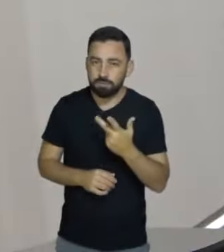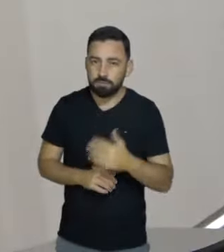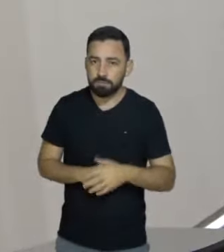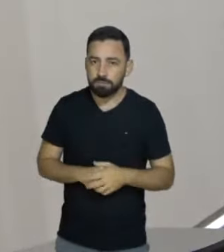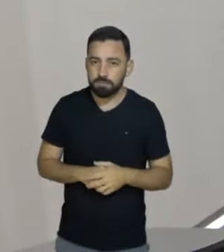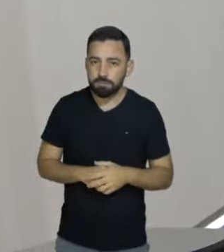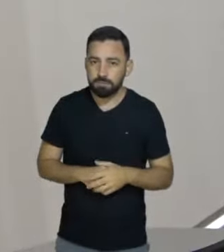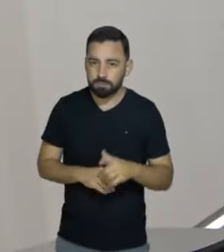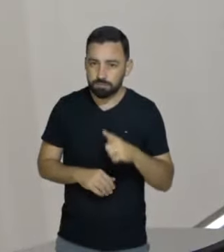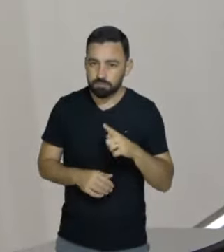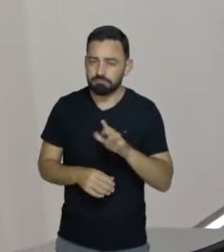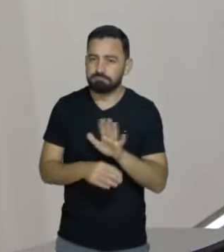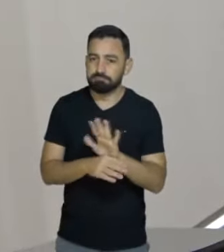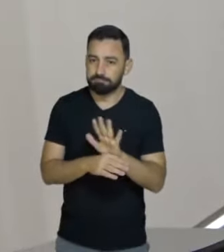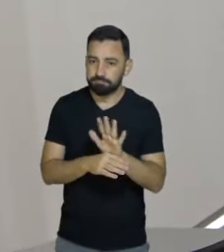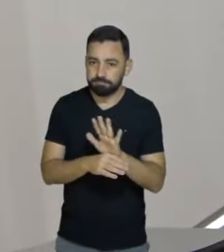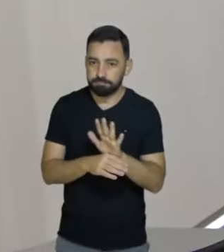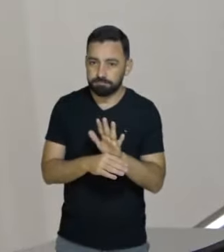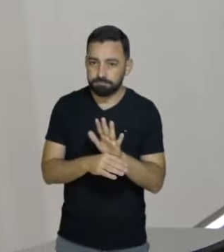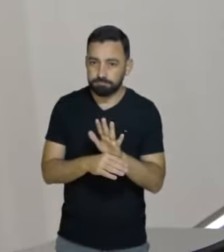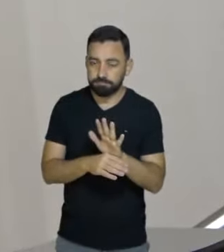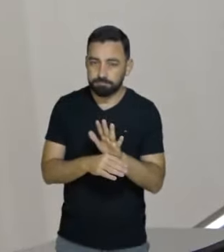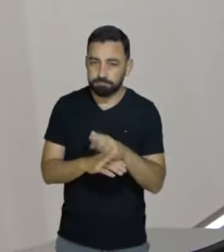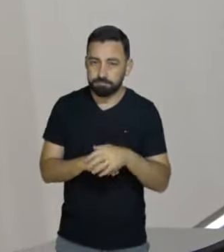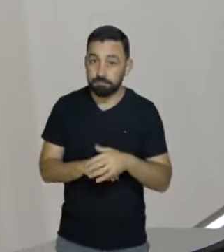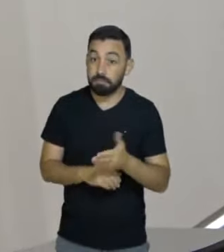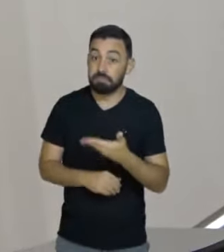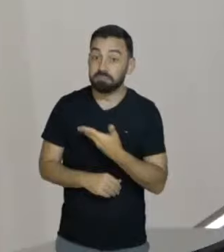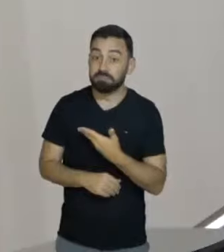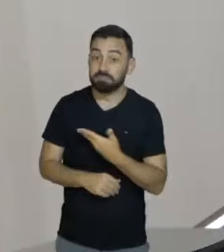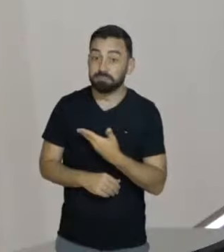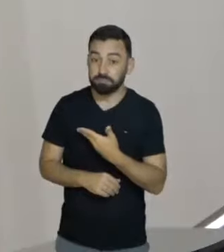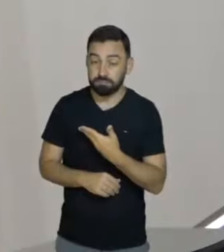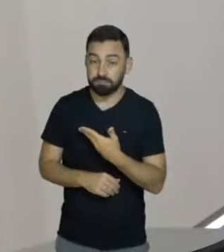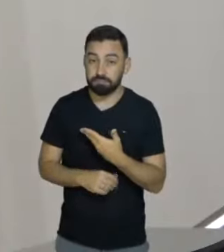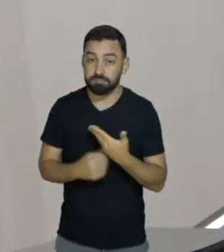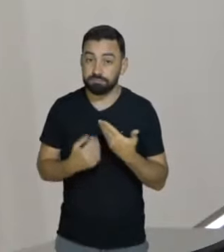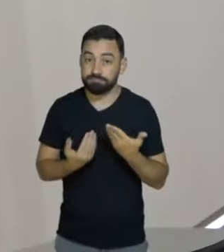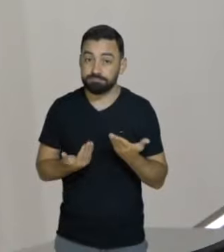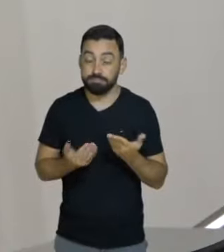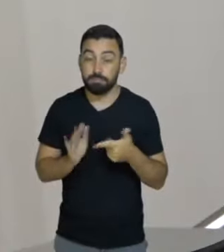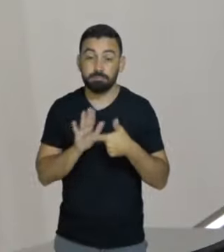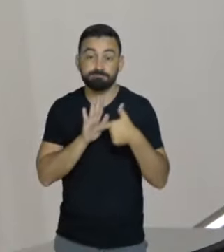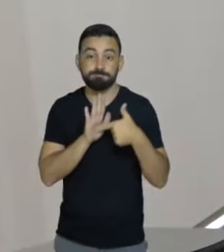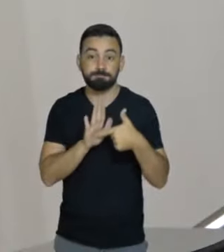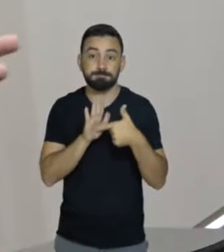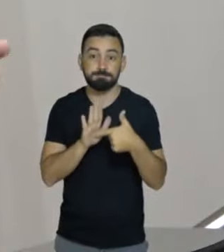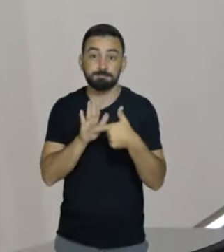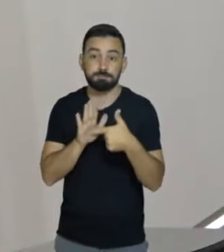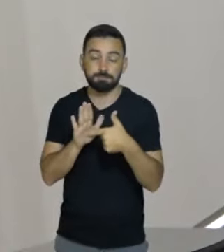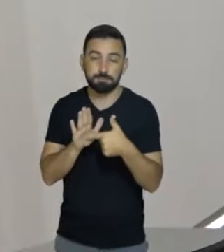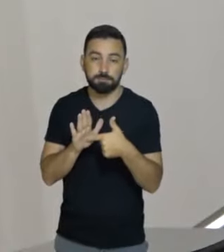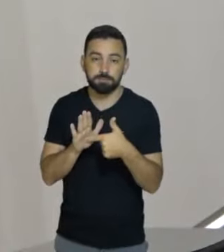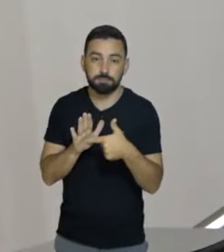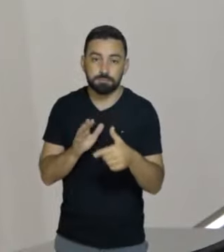teve vídeo aí de um colega nosso mostrando